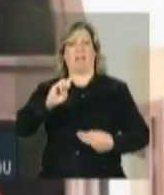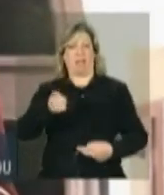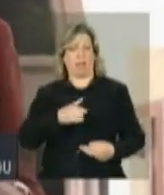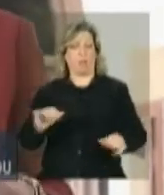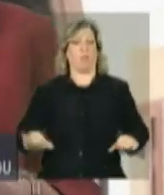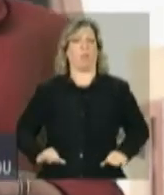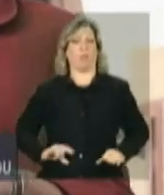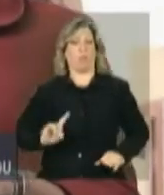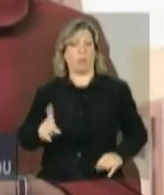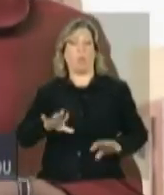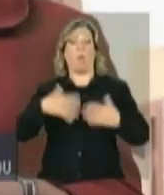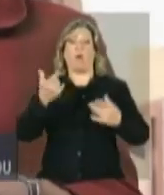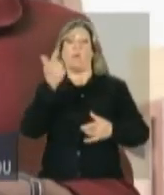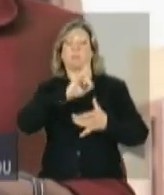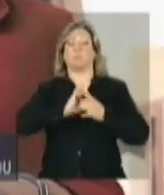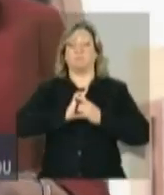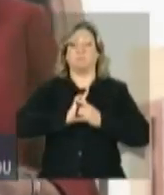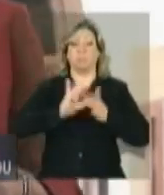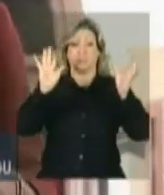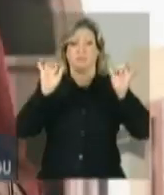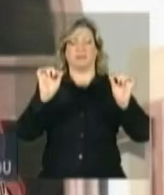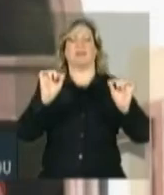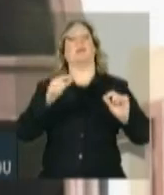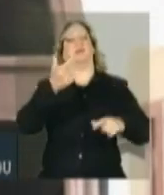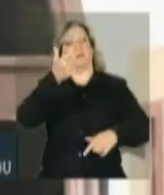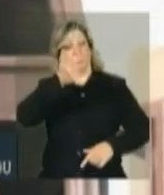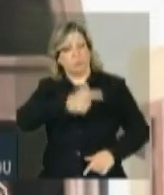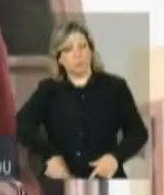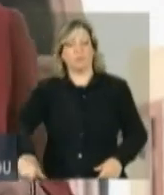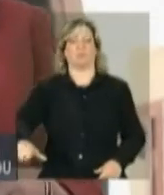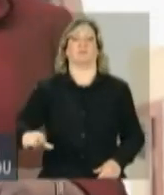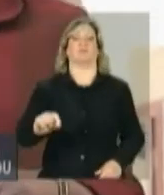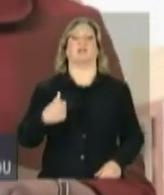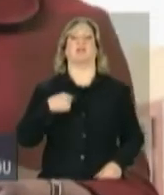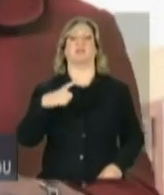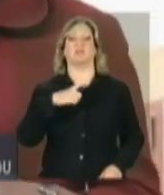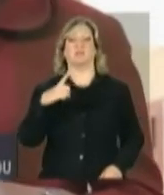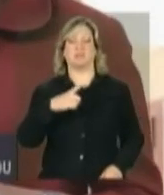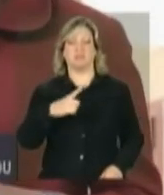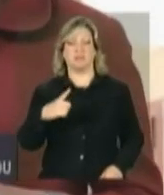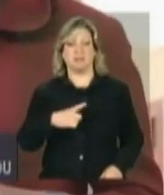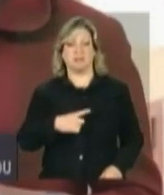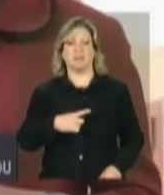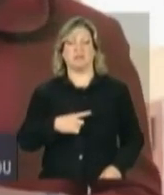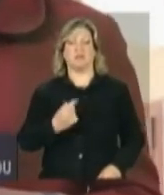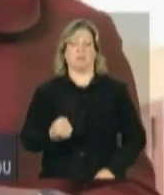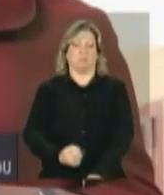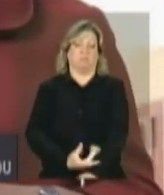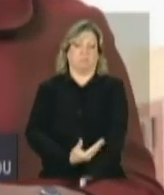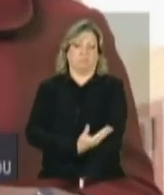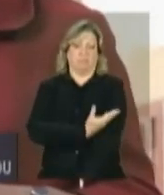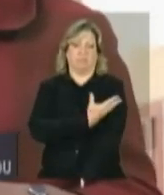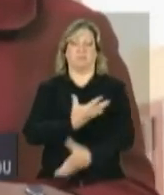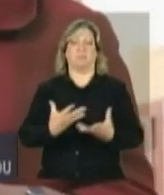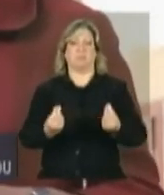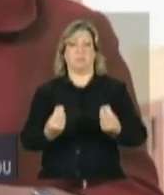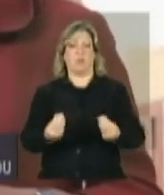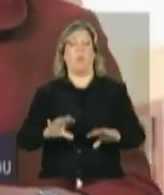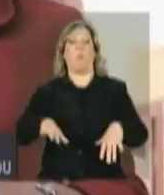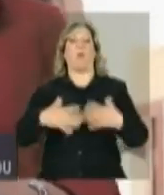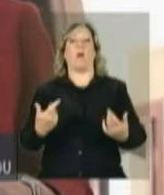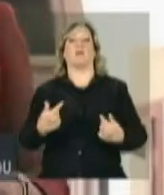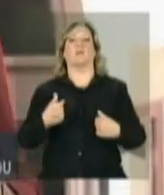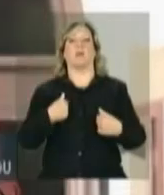e, ao conquistar a liberdade, mais uma vez tive uma grande emoção ao